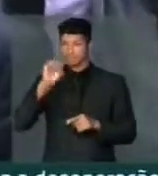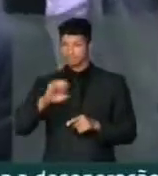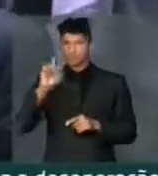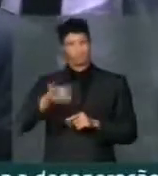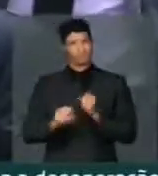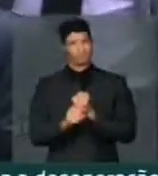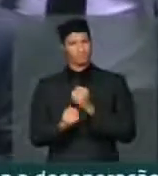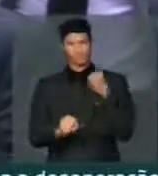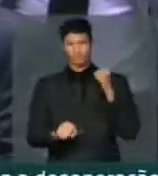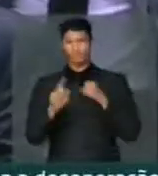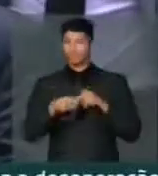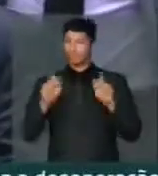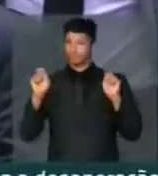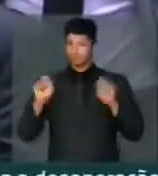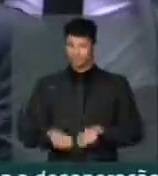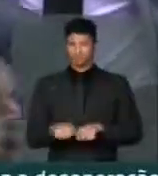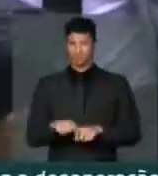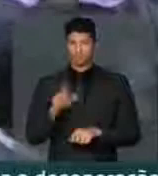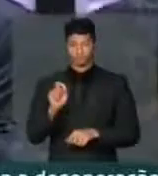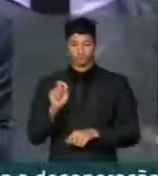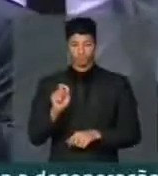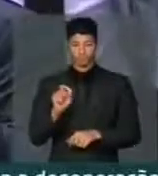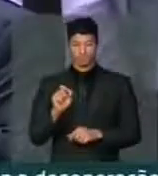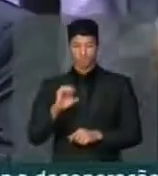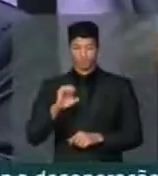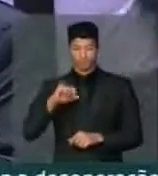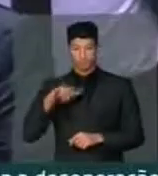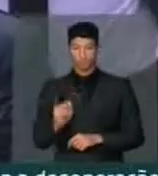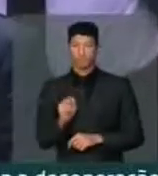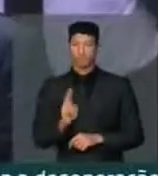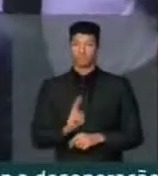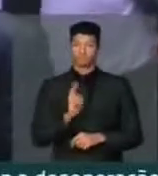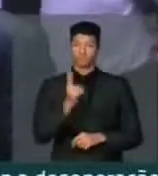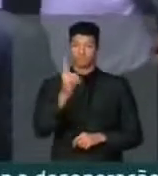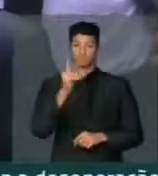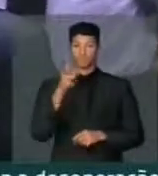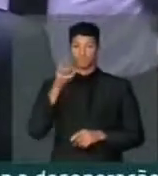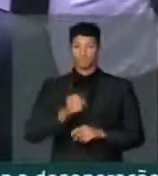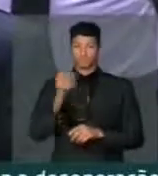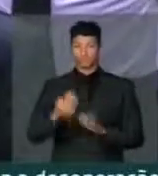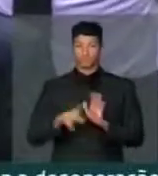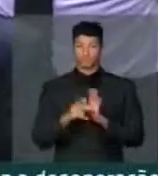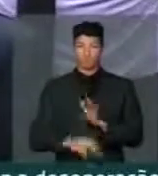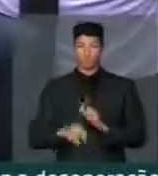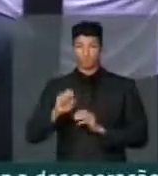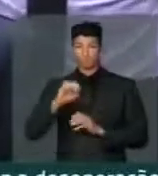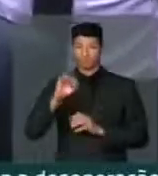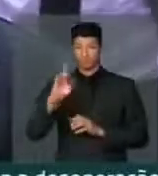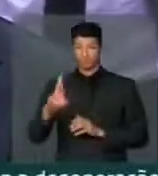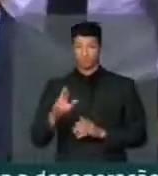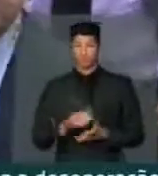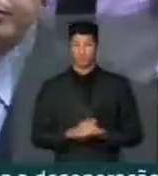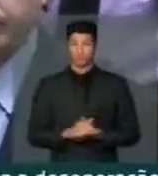grande e é preciso que seja mantido esse benefício ao setor. Deputada Lenica.